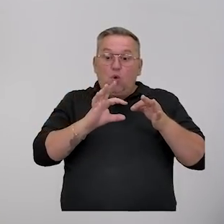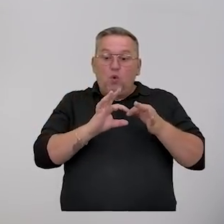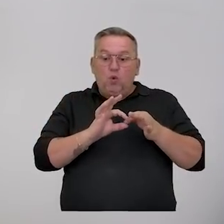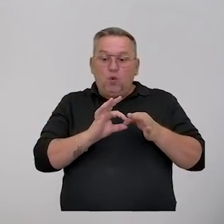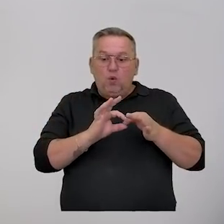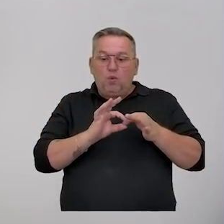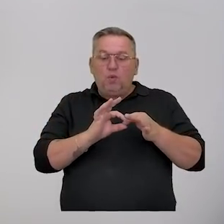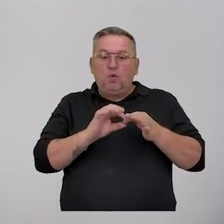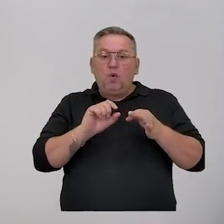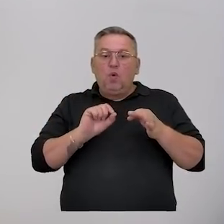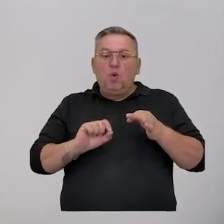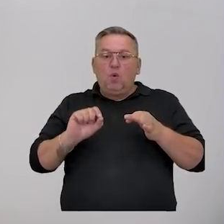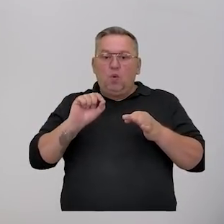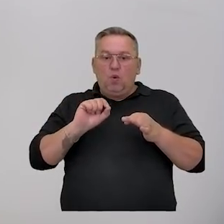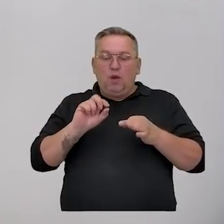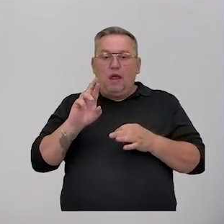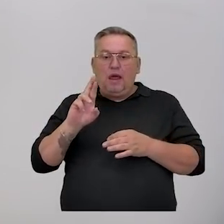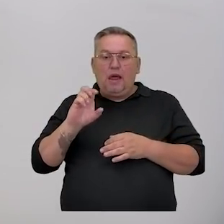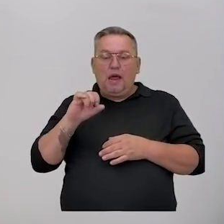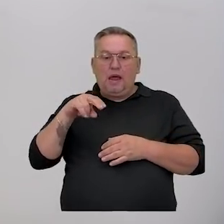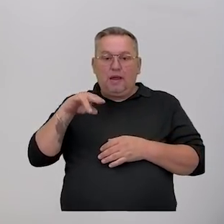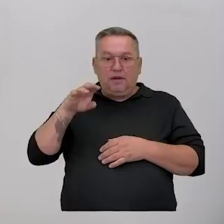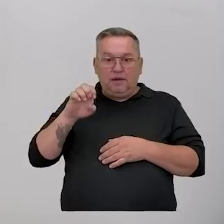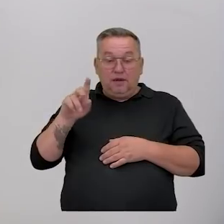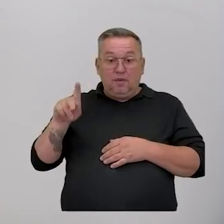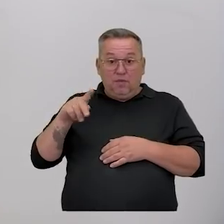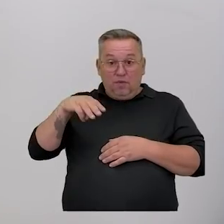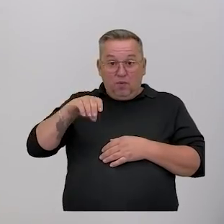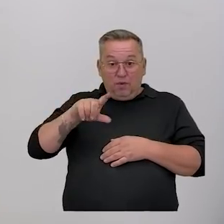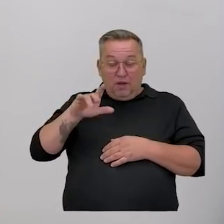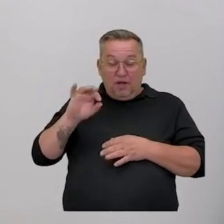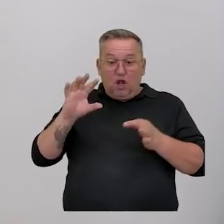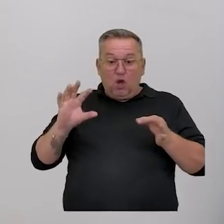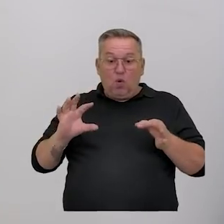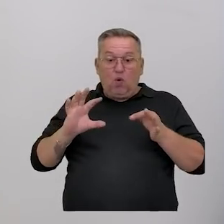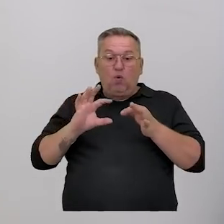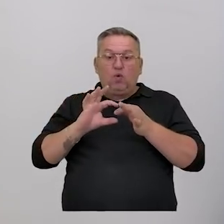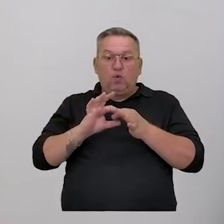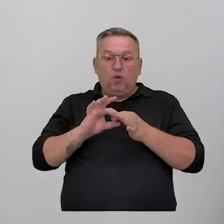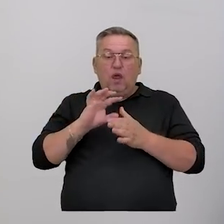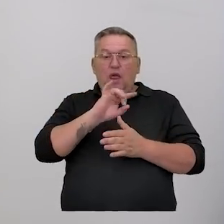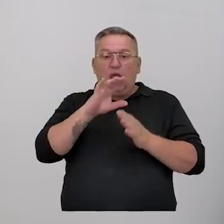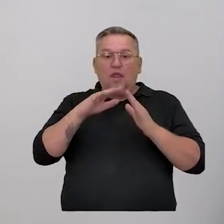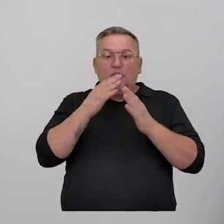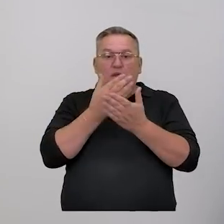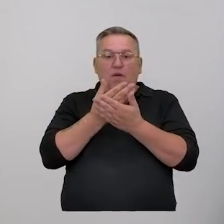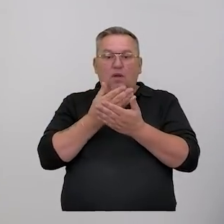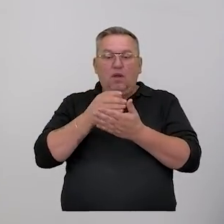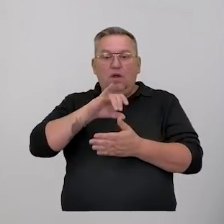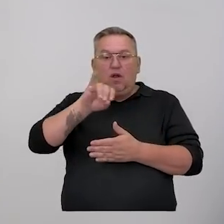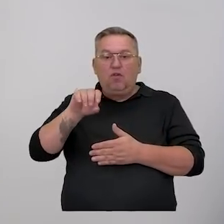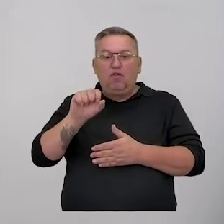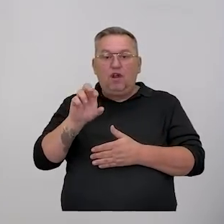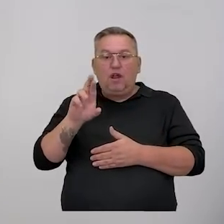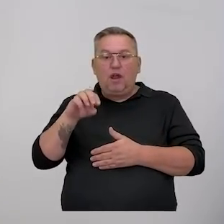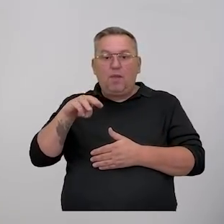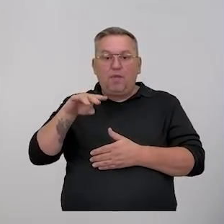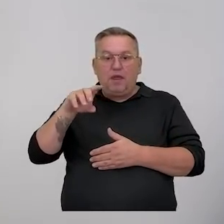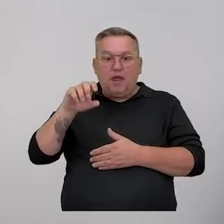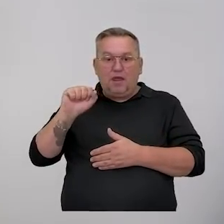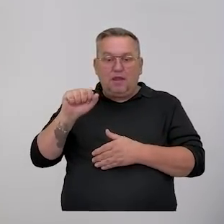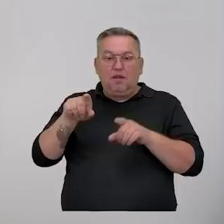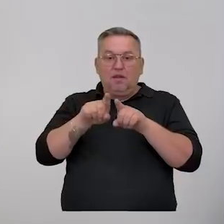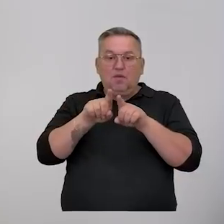conjunções. A Rayane da Promilena colocou conjunções, lá da escola Jeremias de Paula.